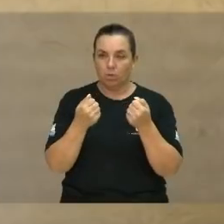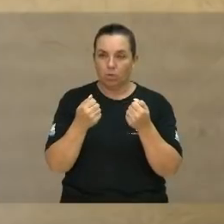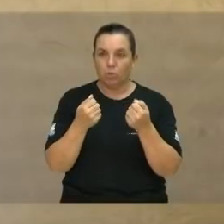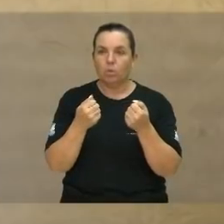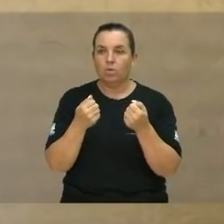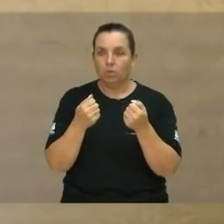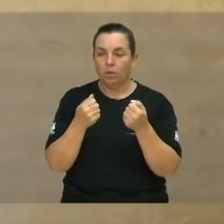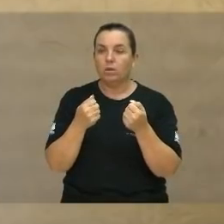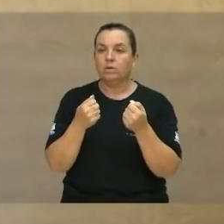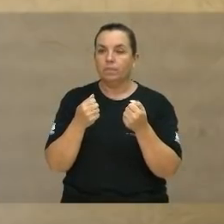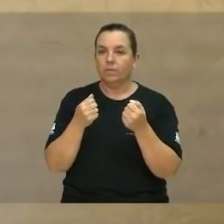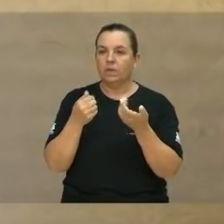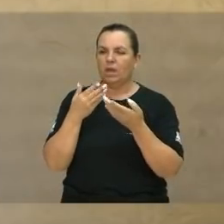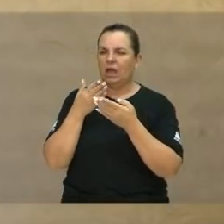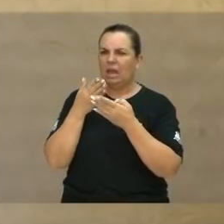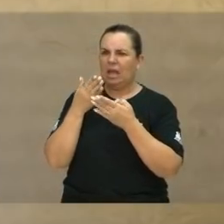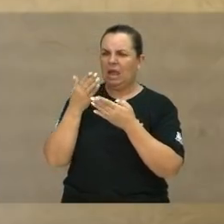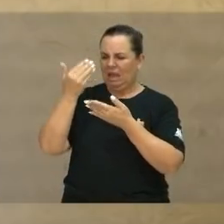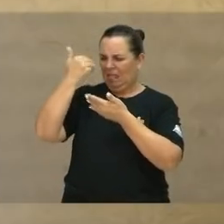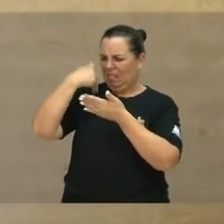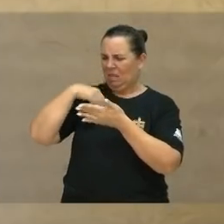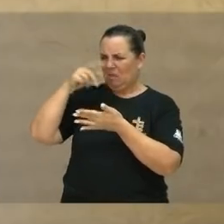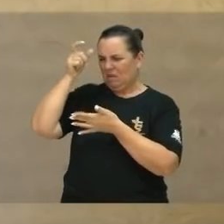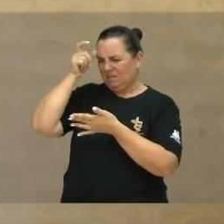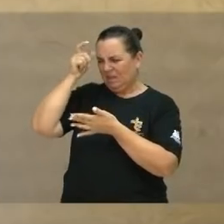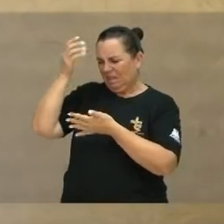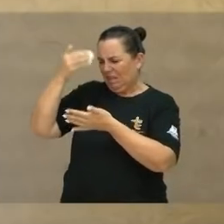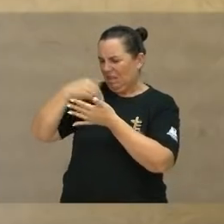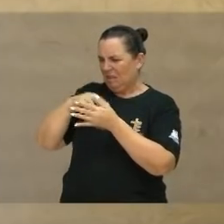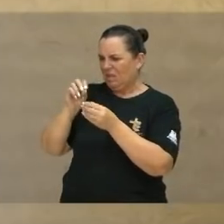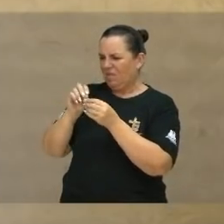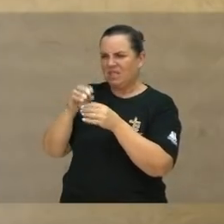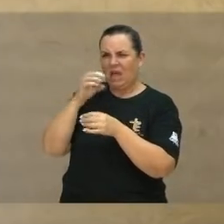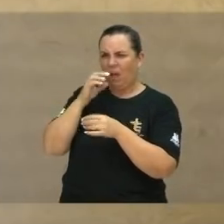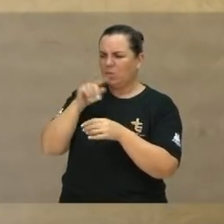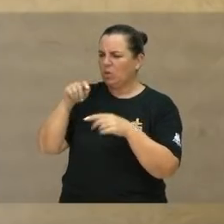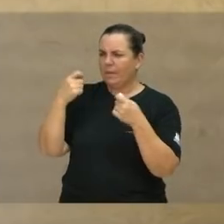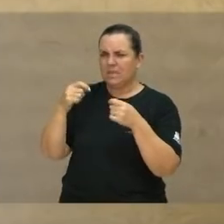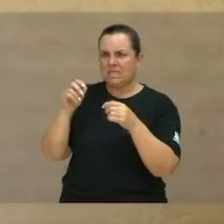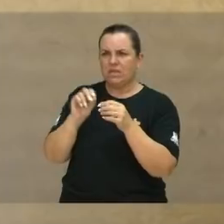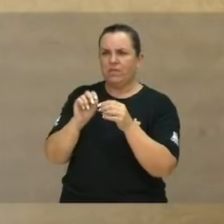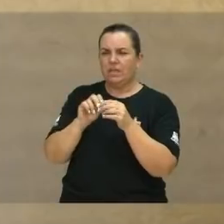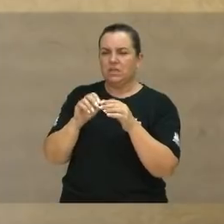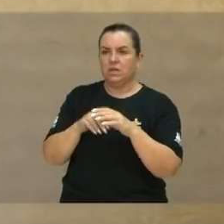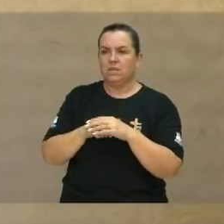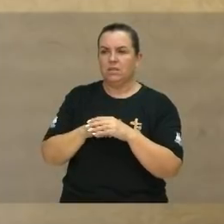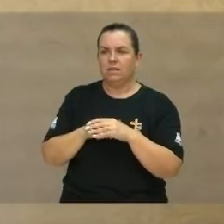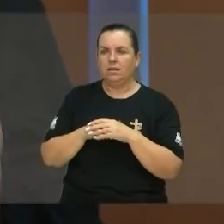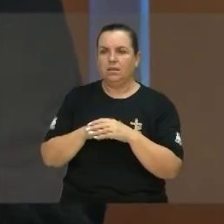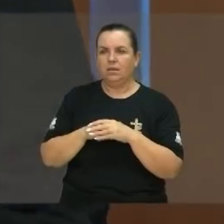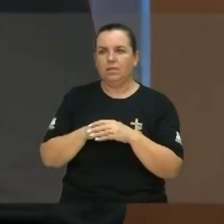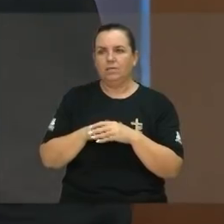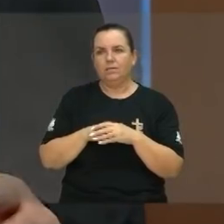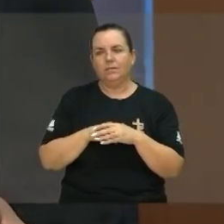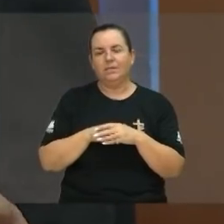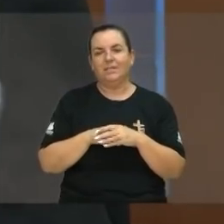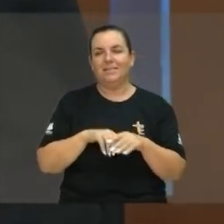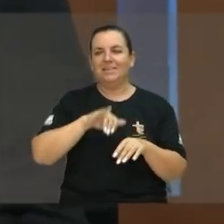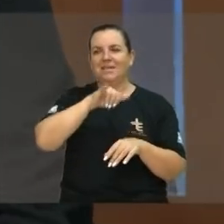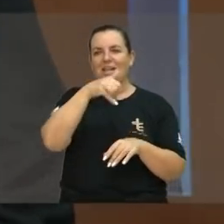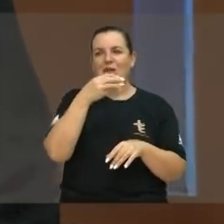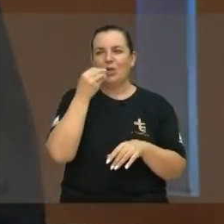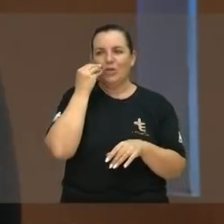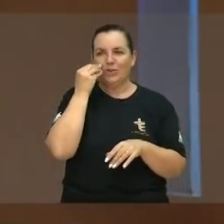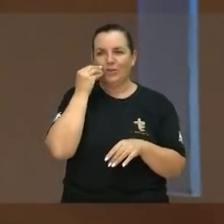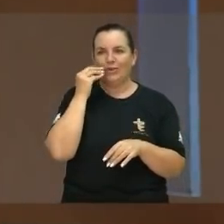depois do pão entrou nele satanás jesus lhe disse faz depressa o que estás fazendo ou seja judas